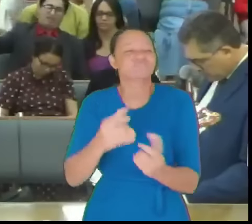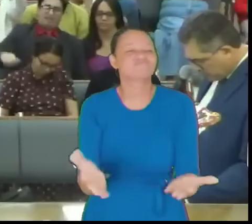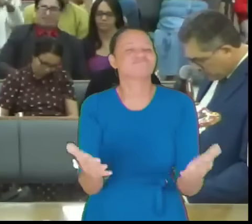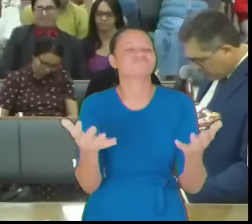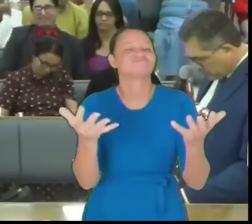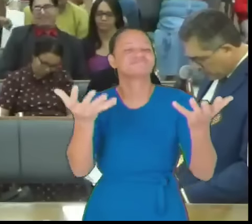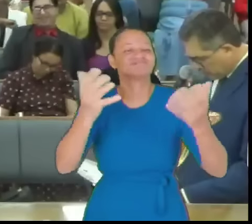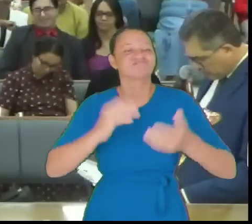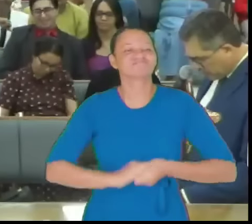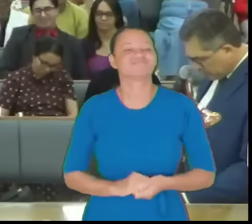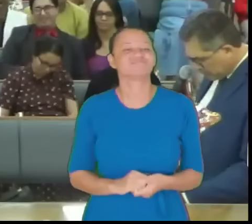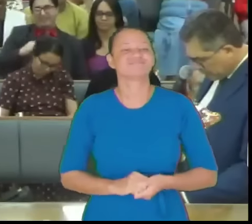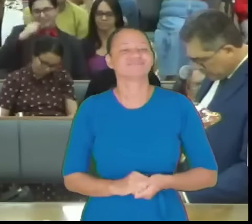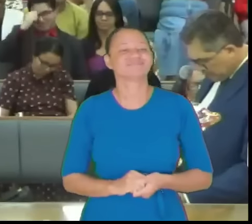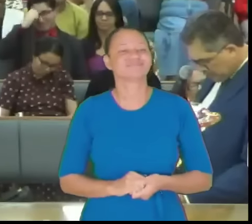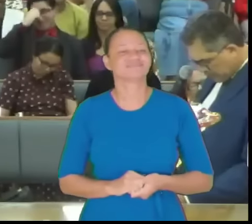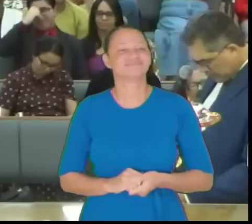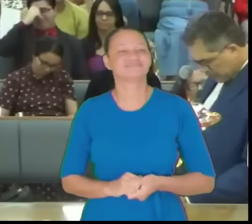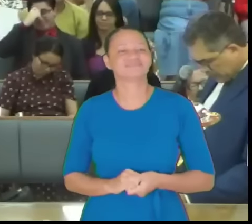Vai.